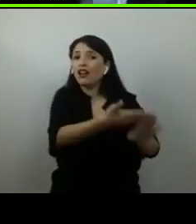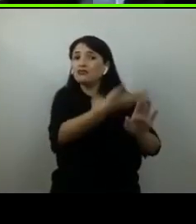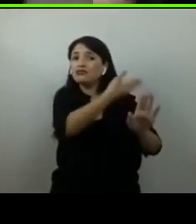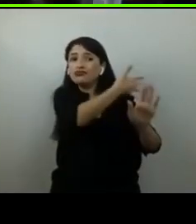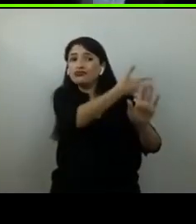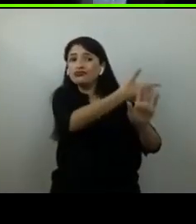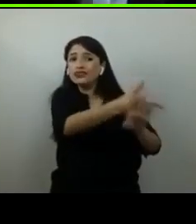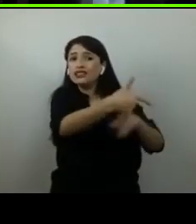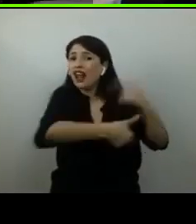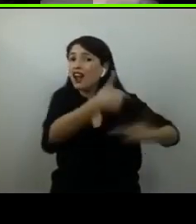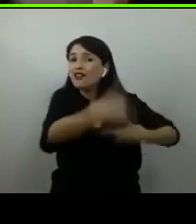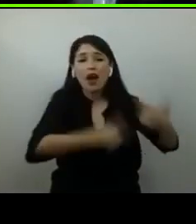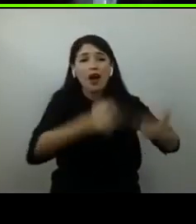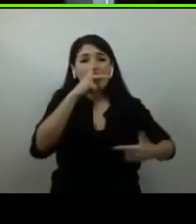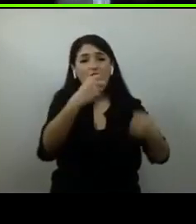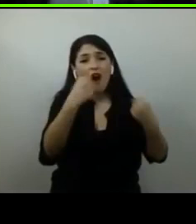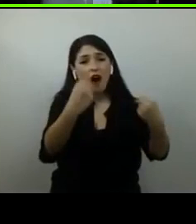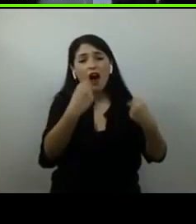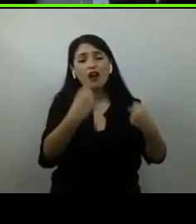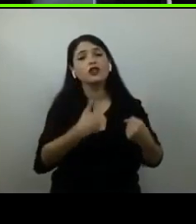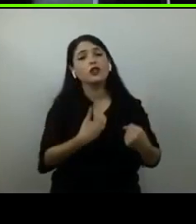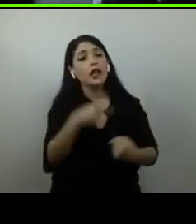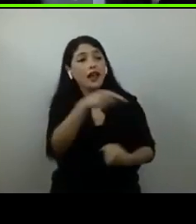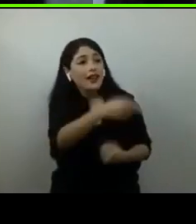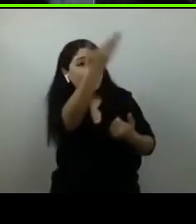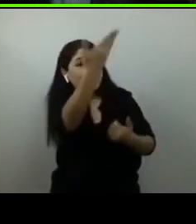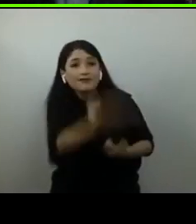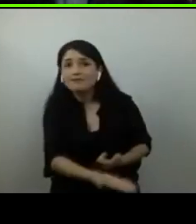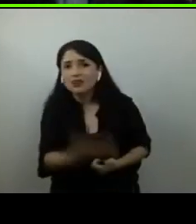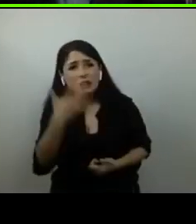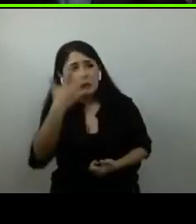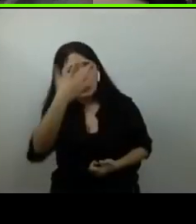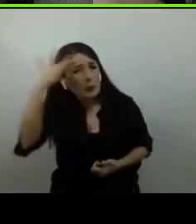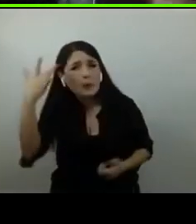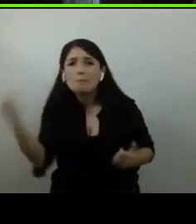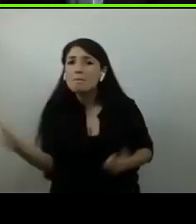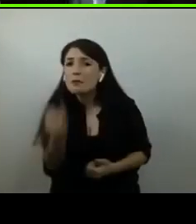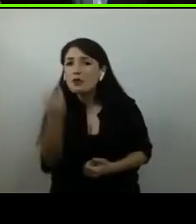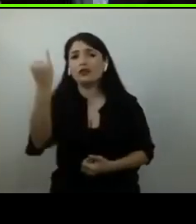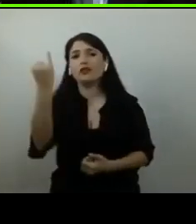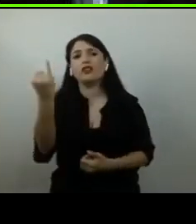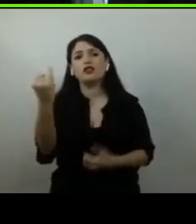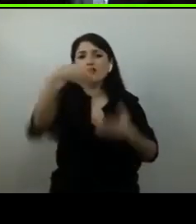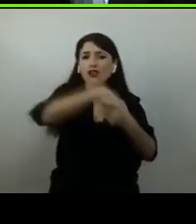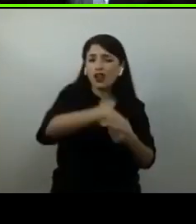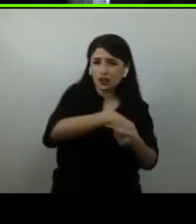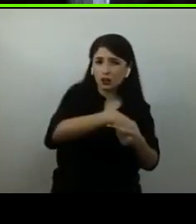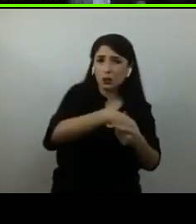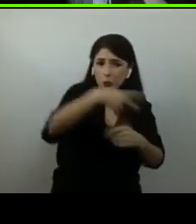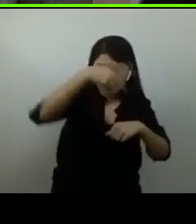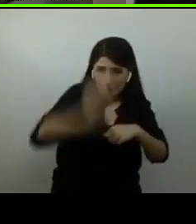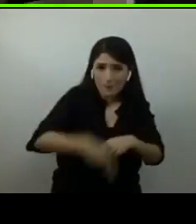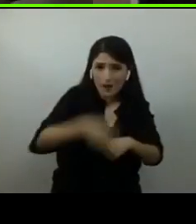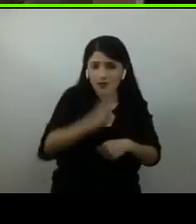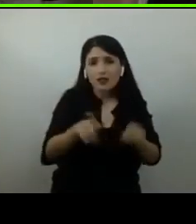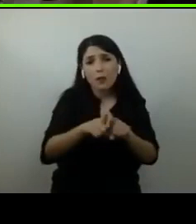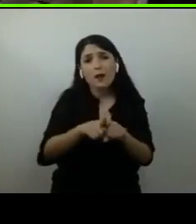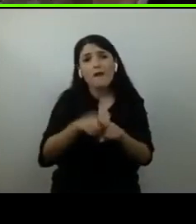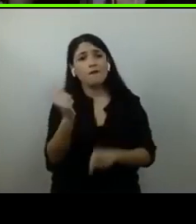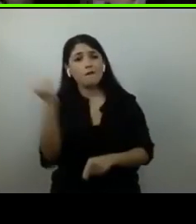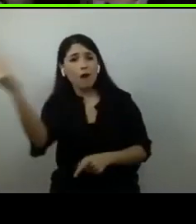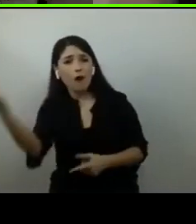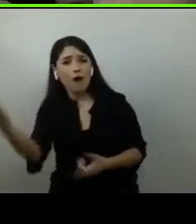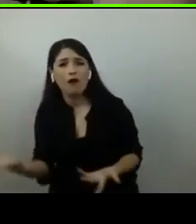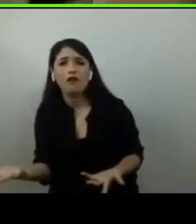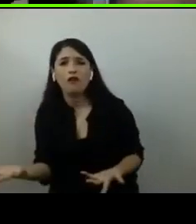e da figura que ele é para todos nós, né, não só aqui do país, mas também de fora do país, né, para os cidadãos do mundo de modo geral. Então, embora nós